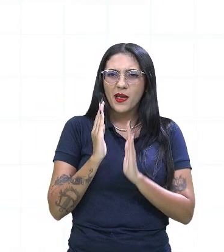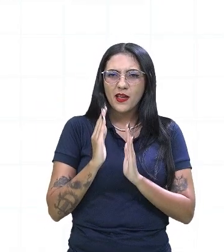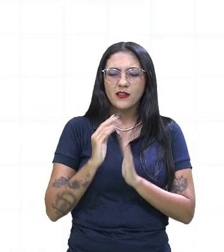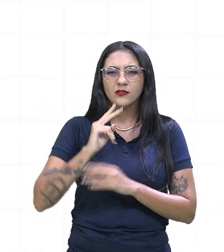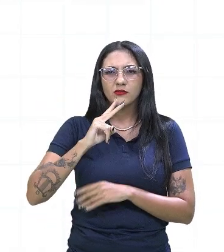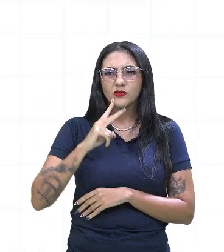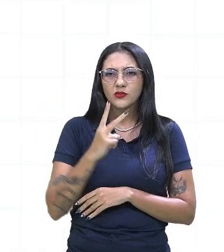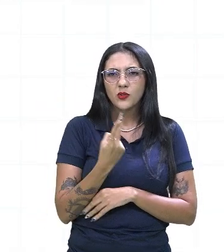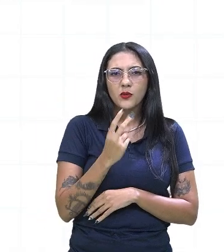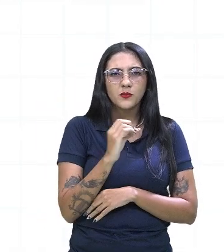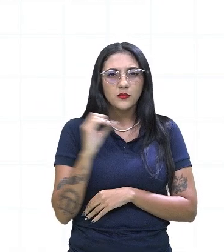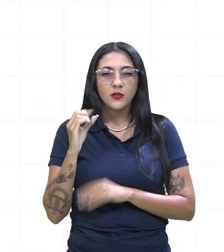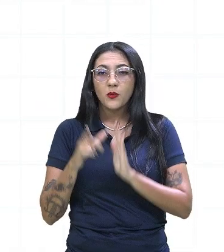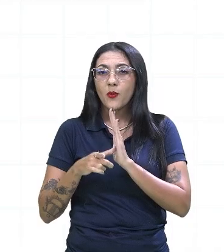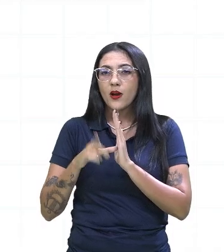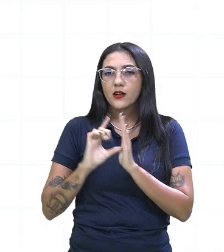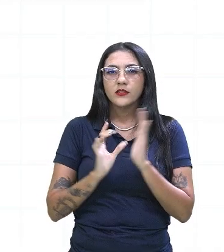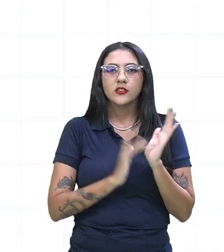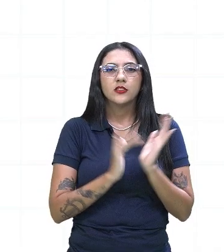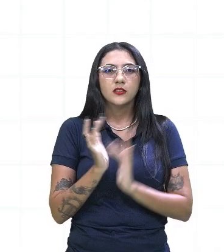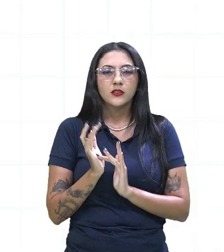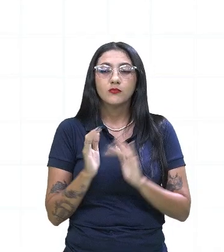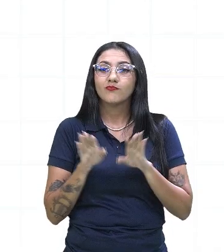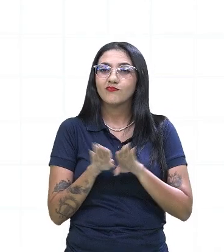fez sucesso na Grécia.